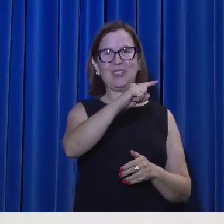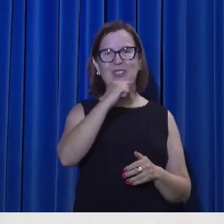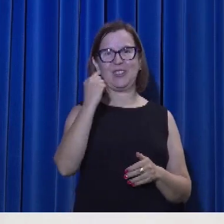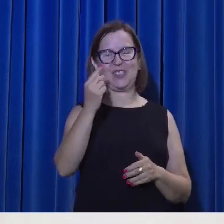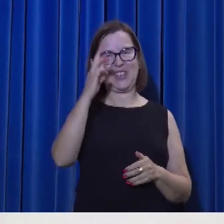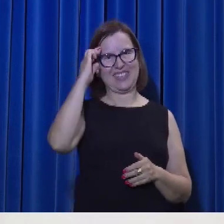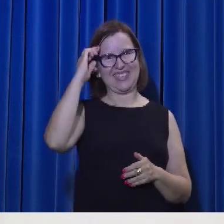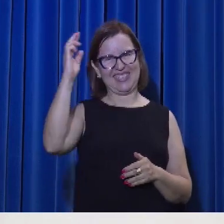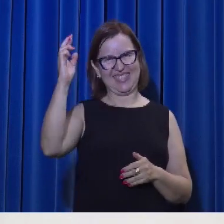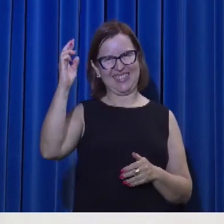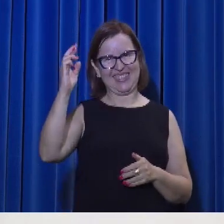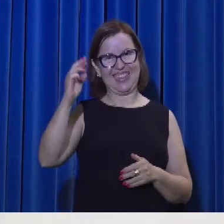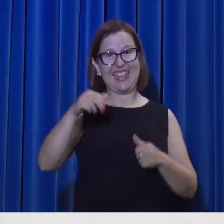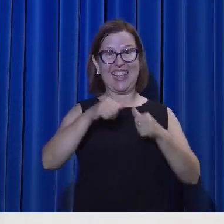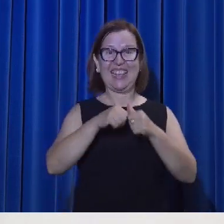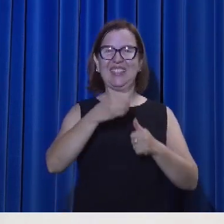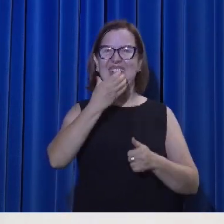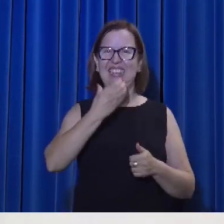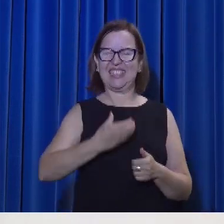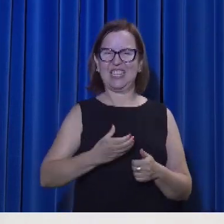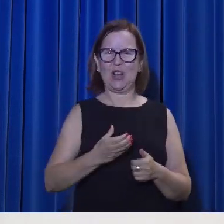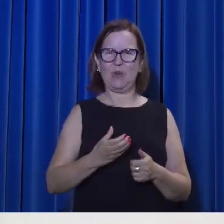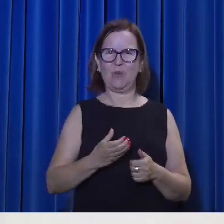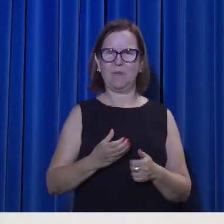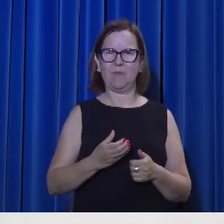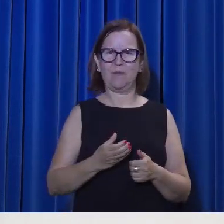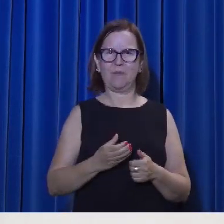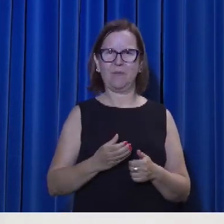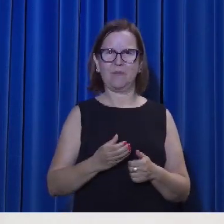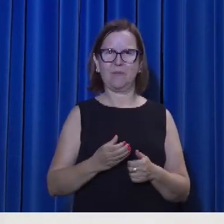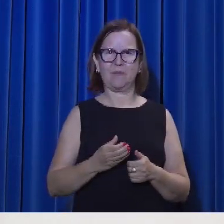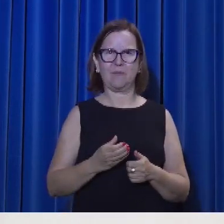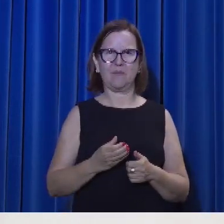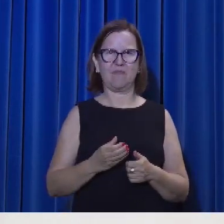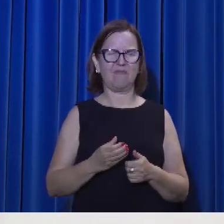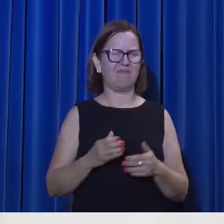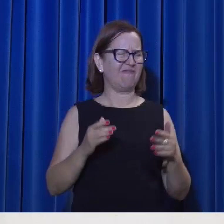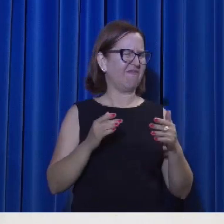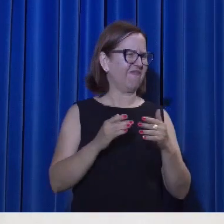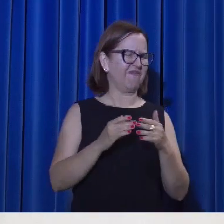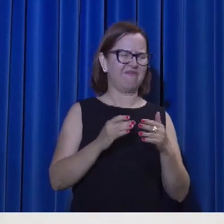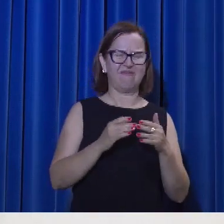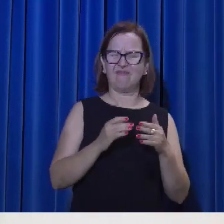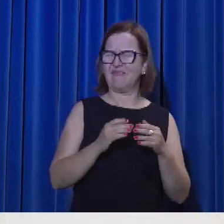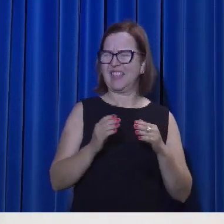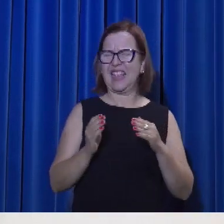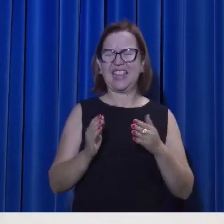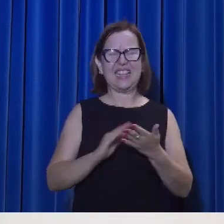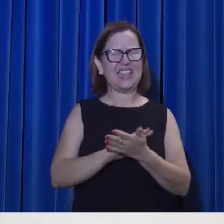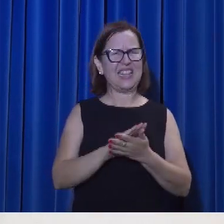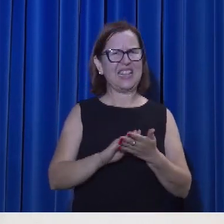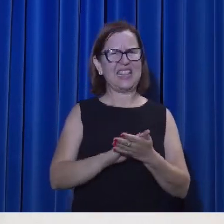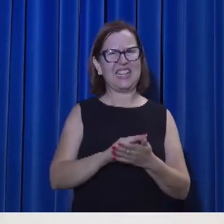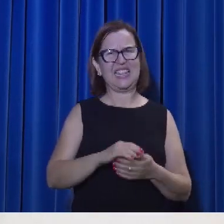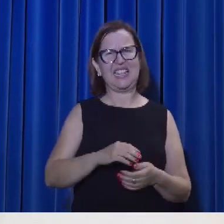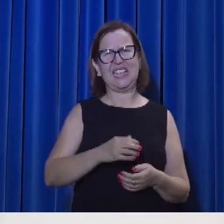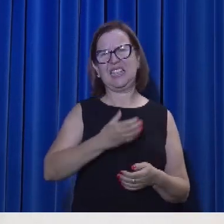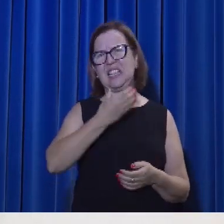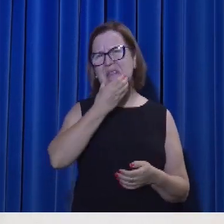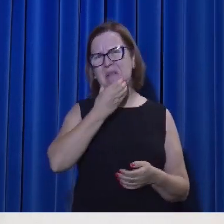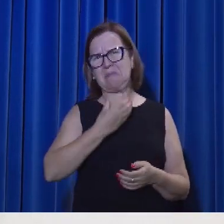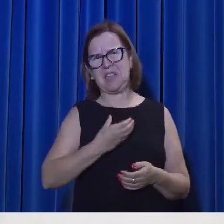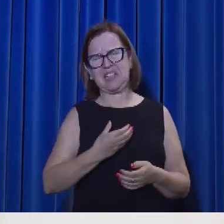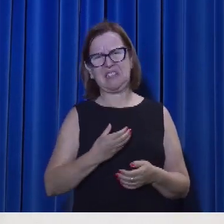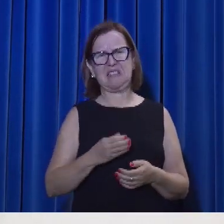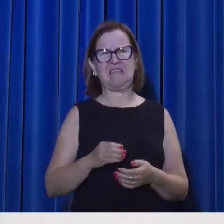meus irmãos. Não tem nada a ver com um cara de roupa vermelha que anda num trenó que voa, puxado por renas, e uma rena acende